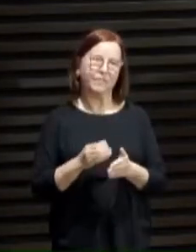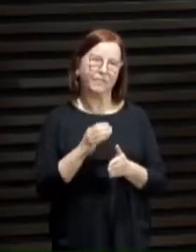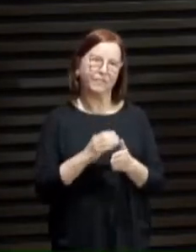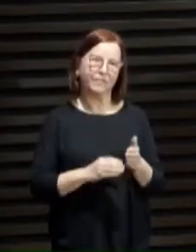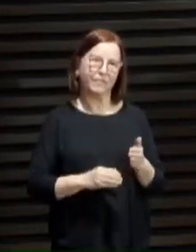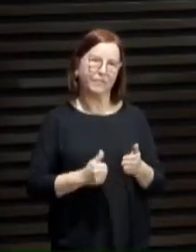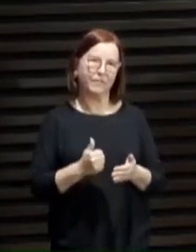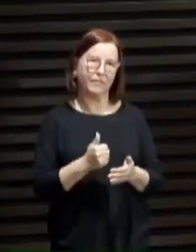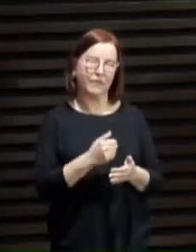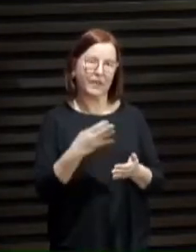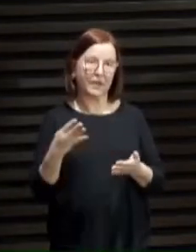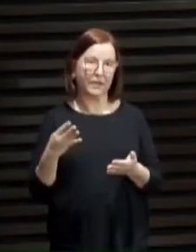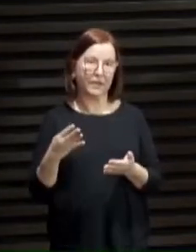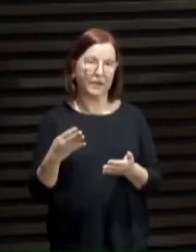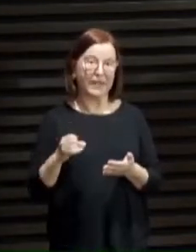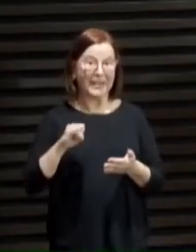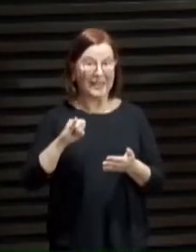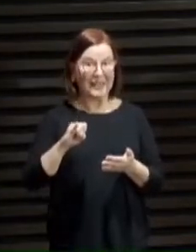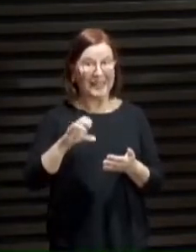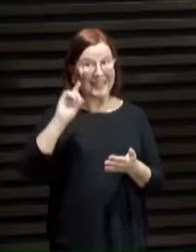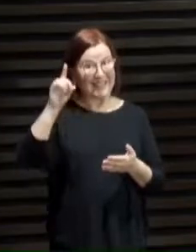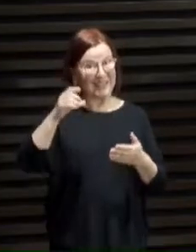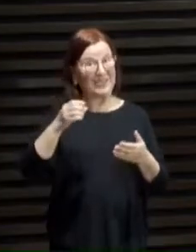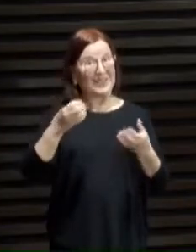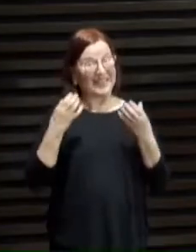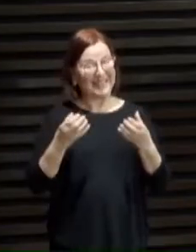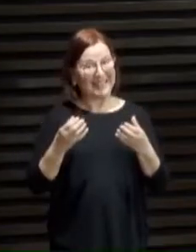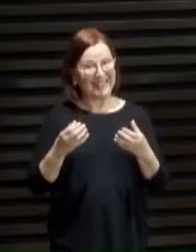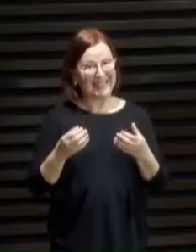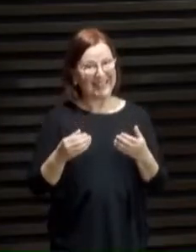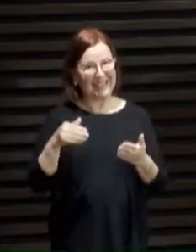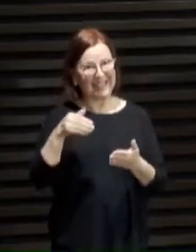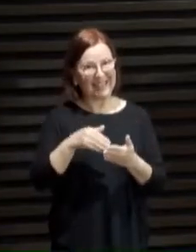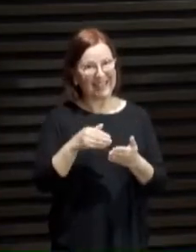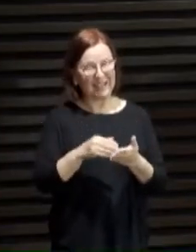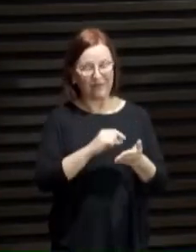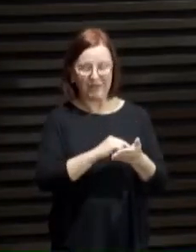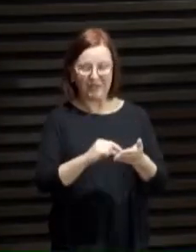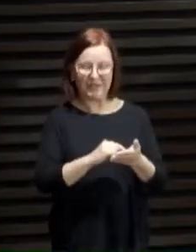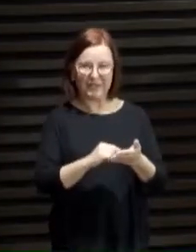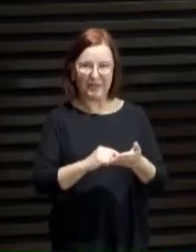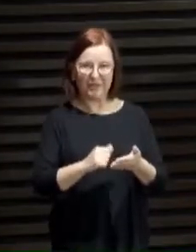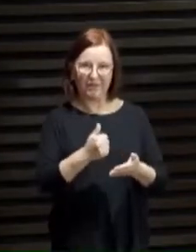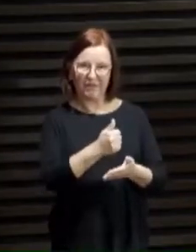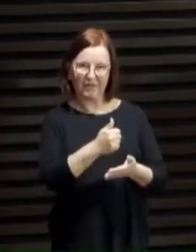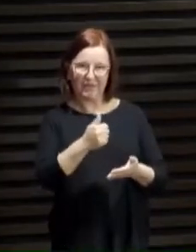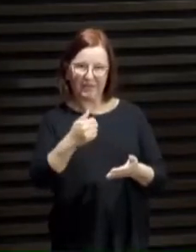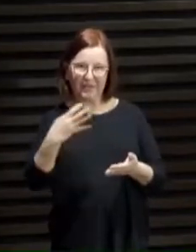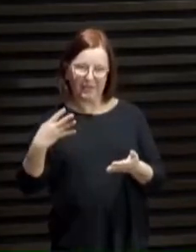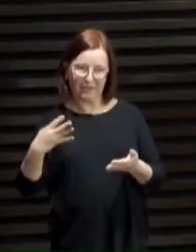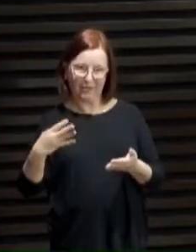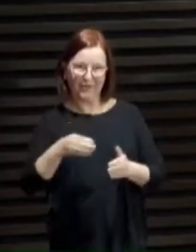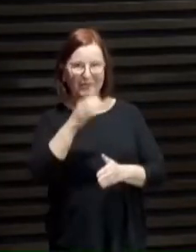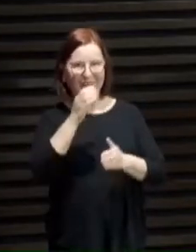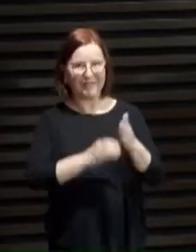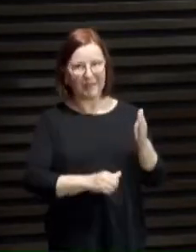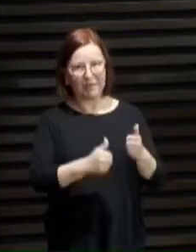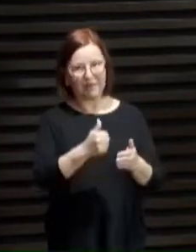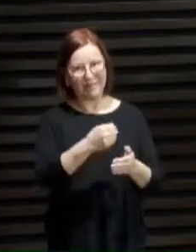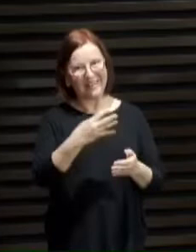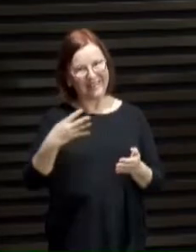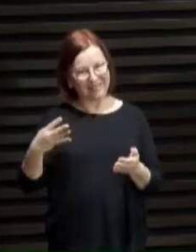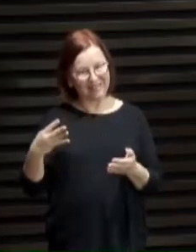Deus permitir, chegaremos até o versículo de número 14 do capítulo 14. Portanto, é